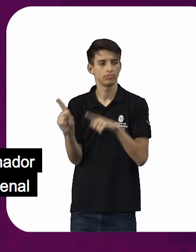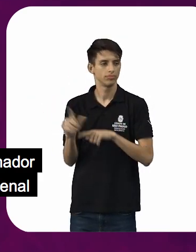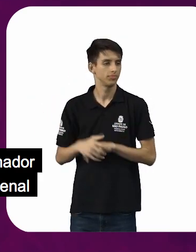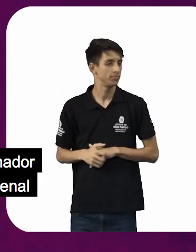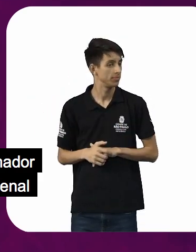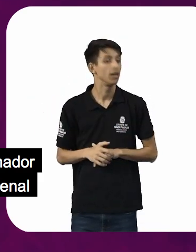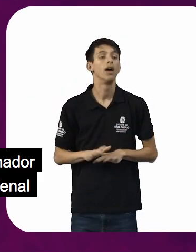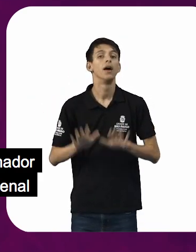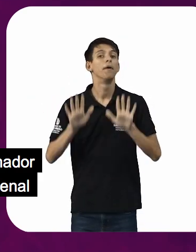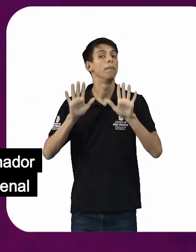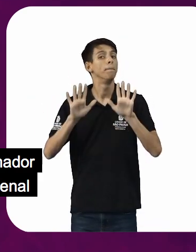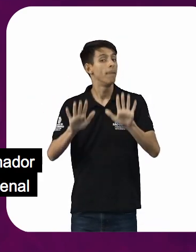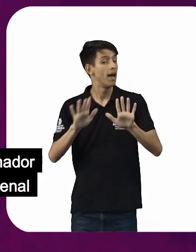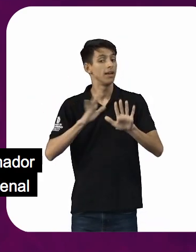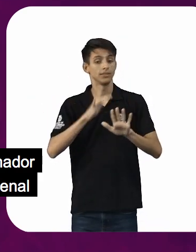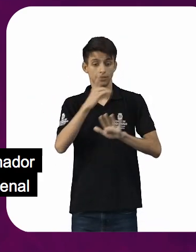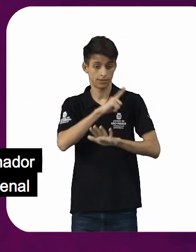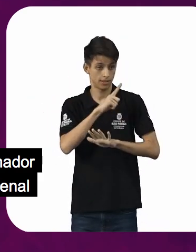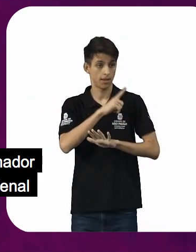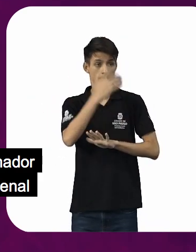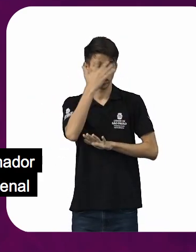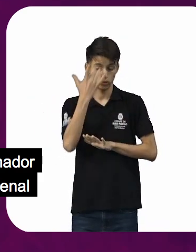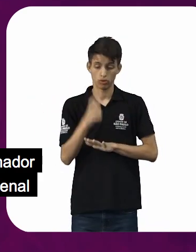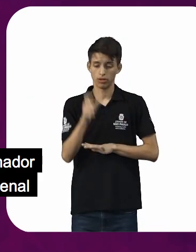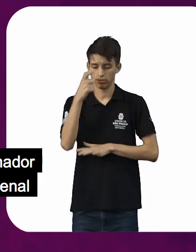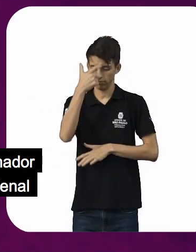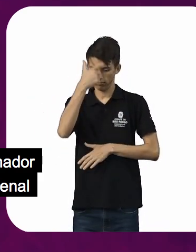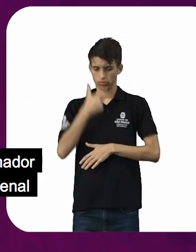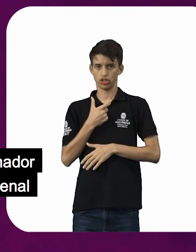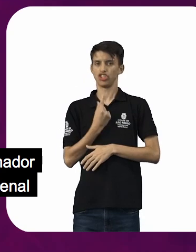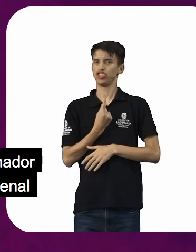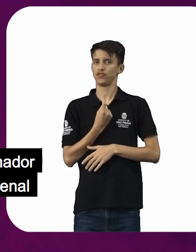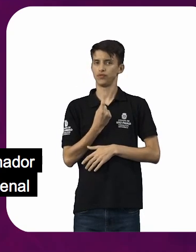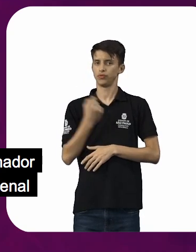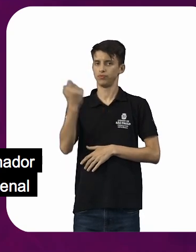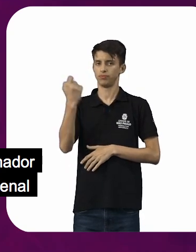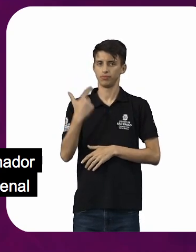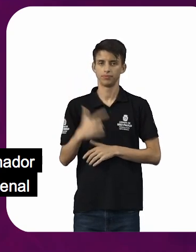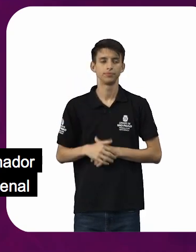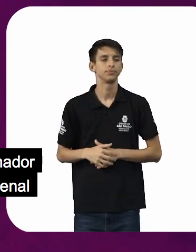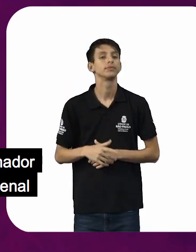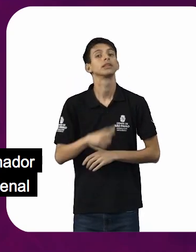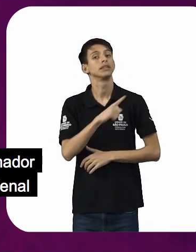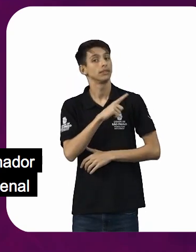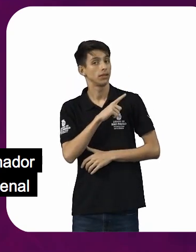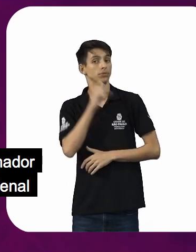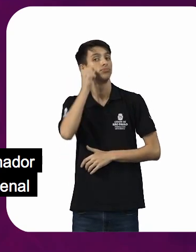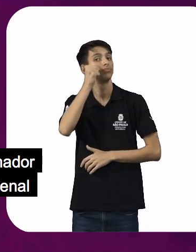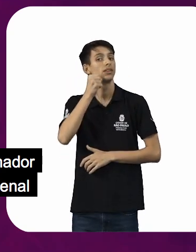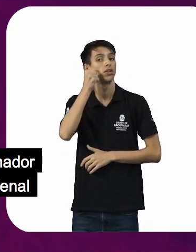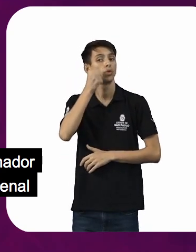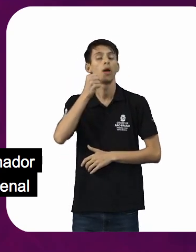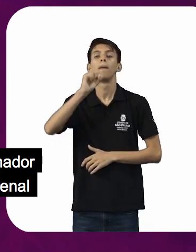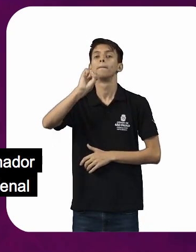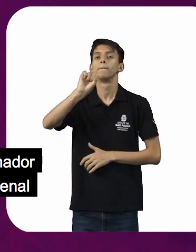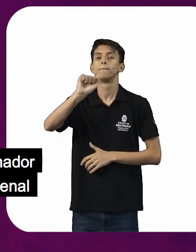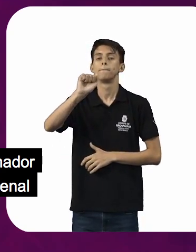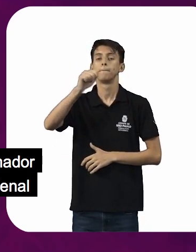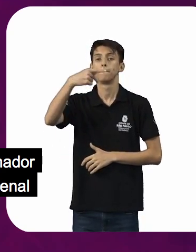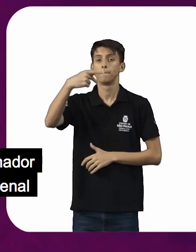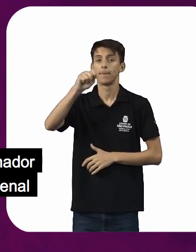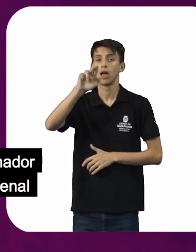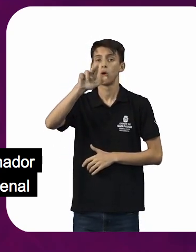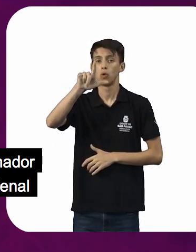discriminadas individualmente por conta da raça. O senador Paulo Paim, então, trouxe essa inovação, trazendo para dentro do